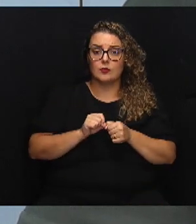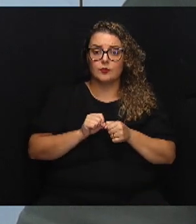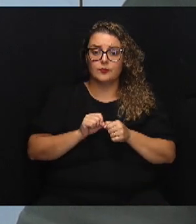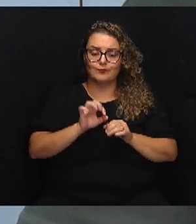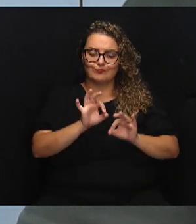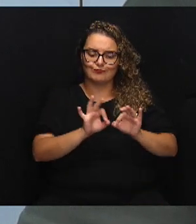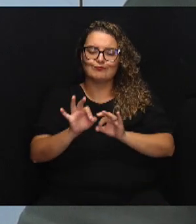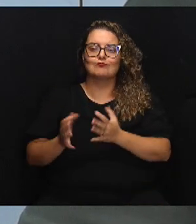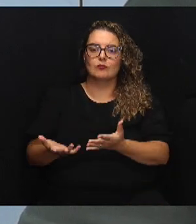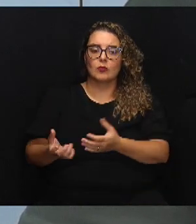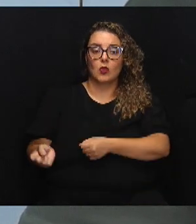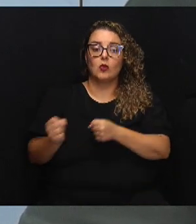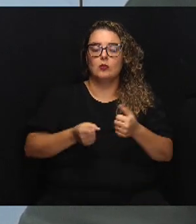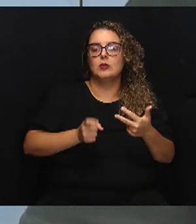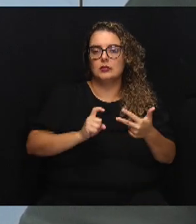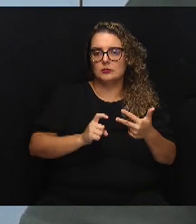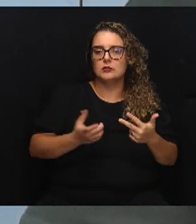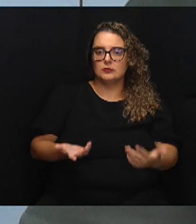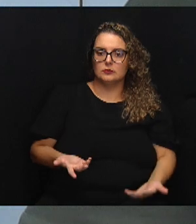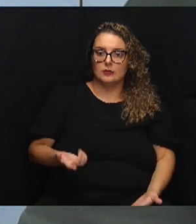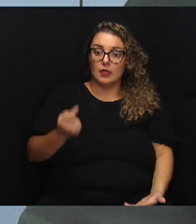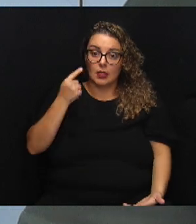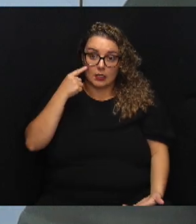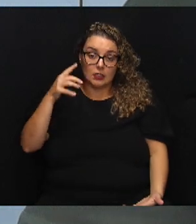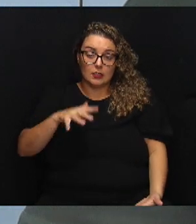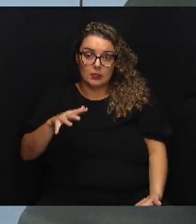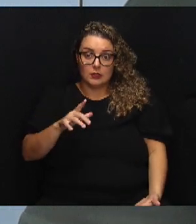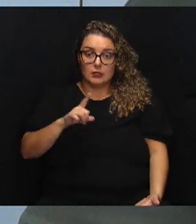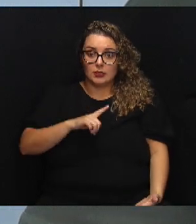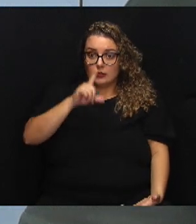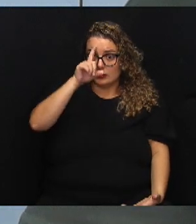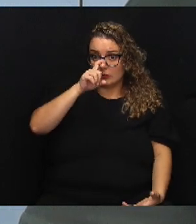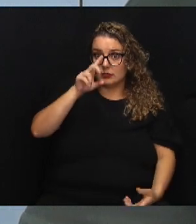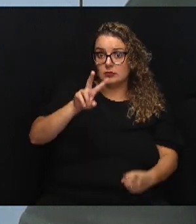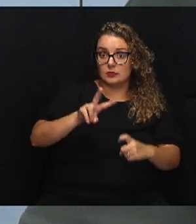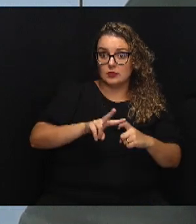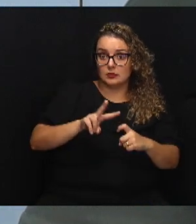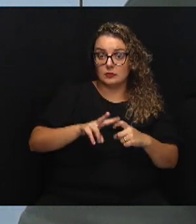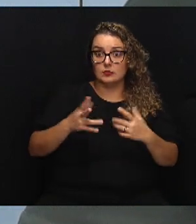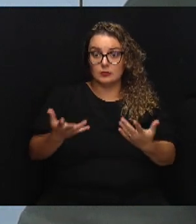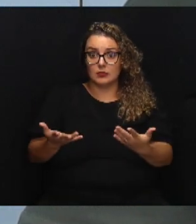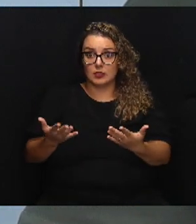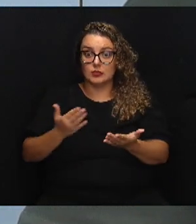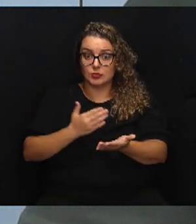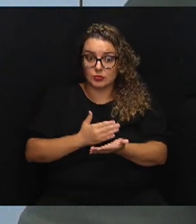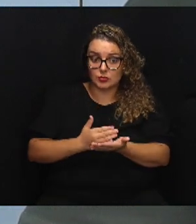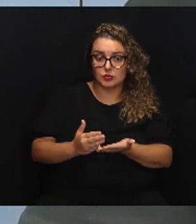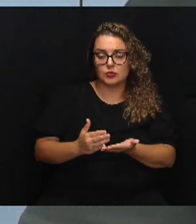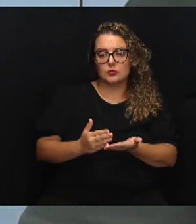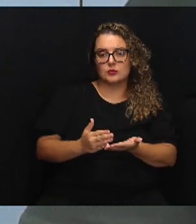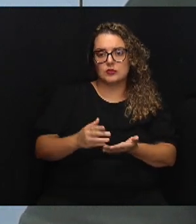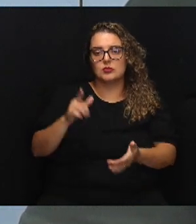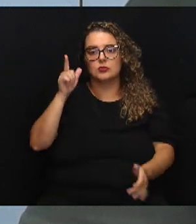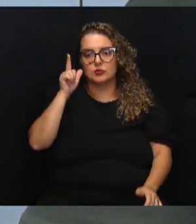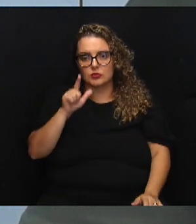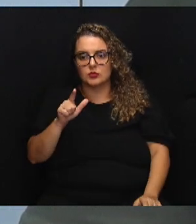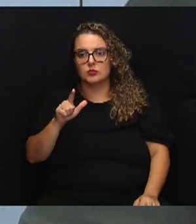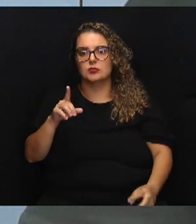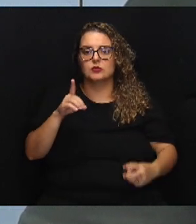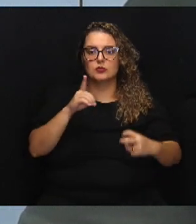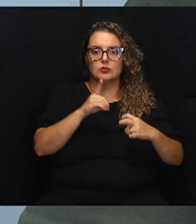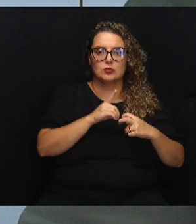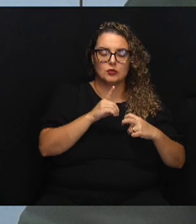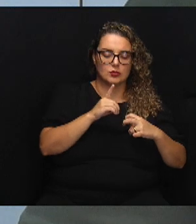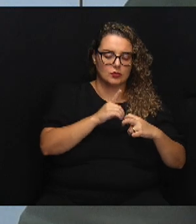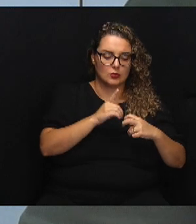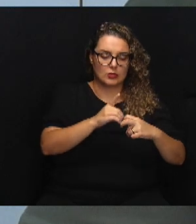arranjo com o Poder Executivo. A intenção era ter um hospital veterinário, mas em princípio a gente conseguiu o consultório veterinário